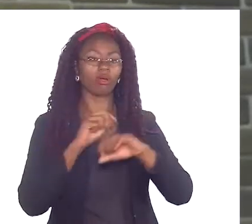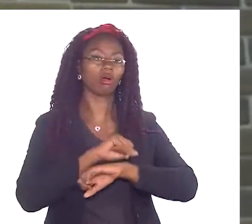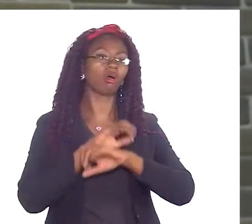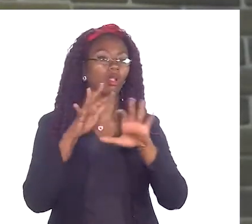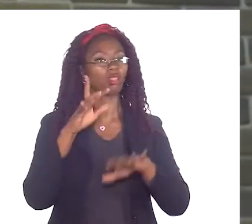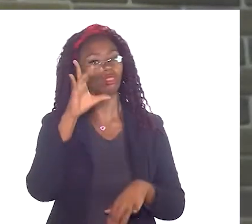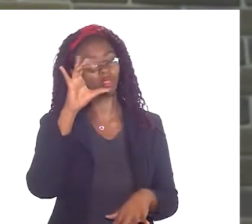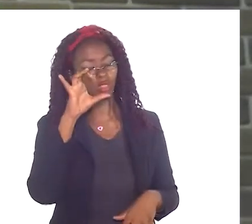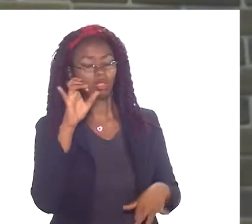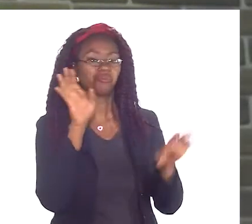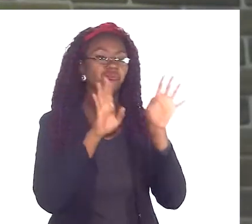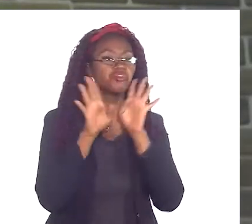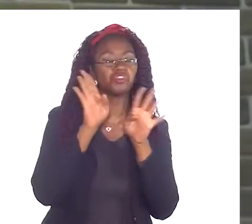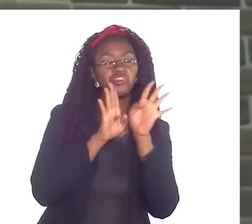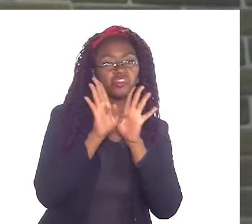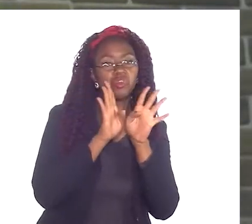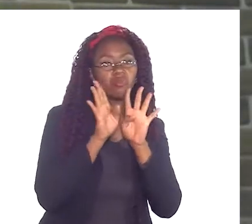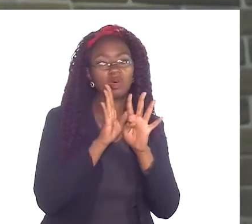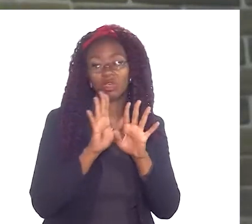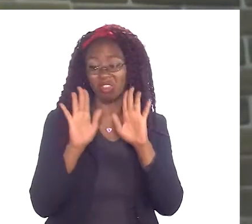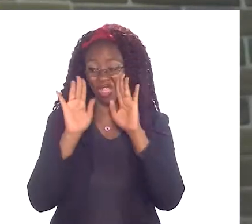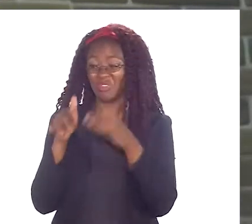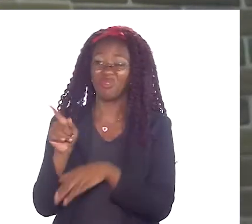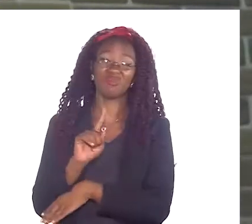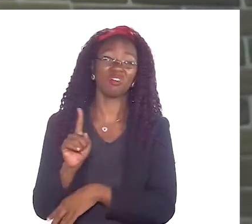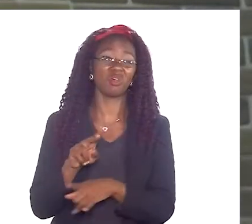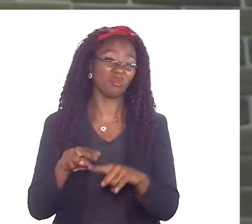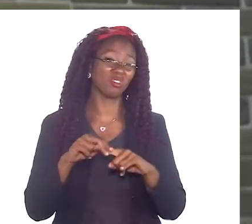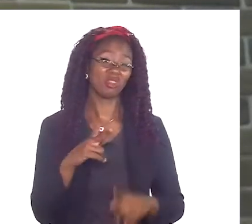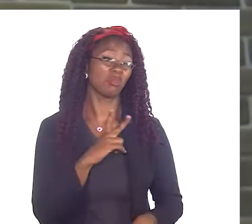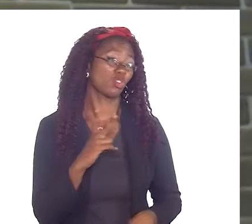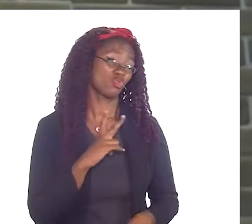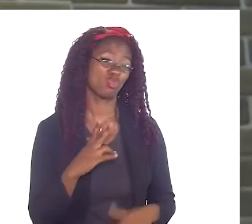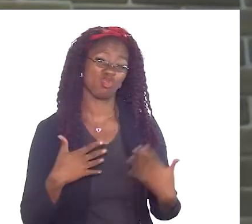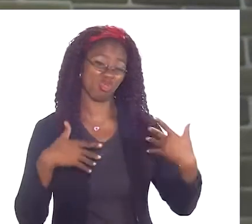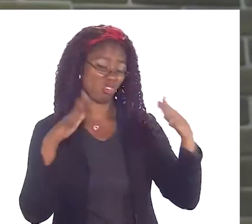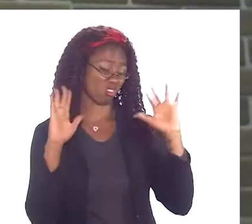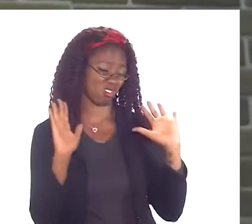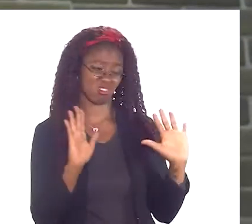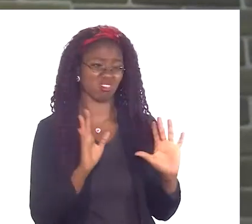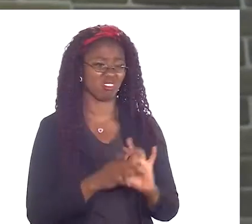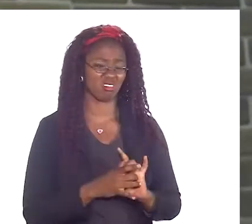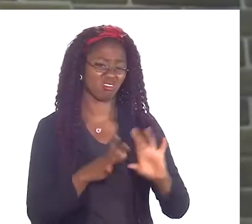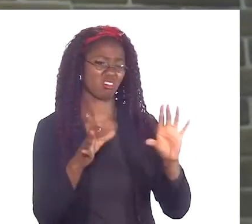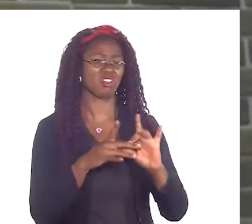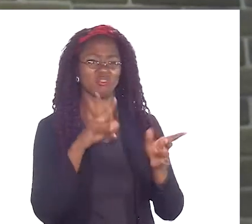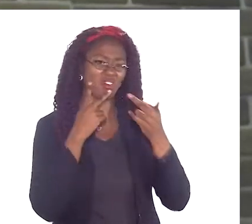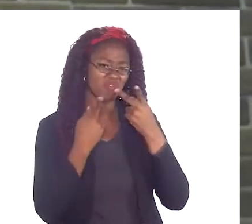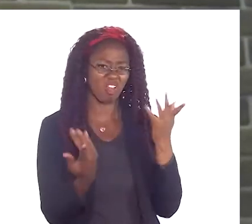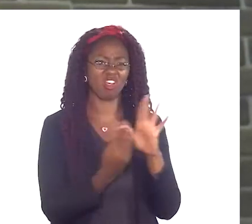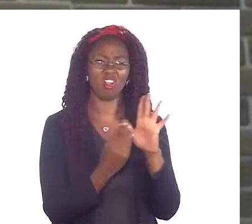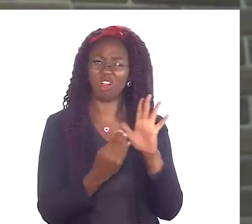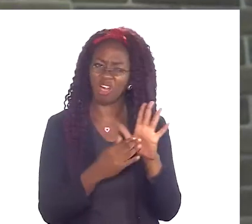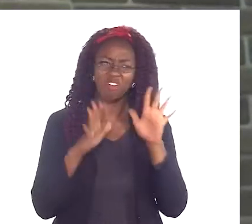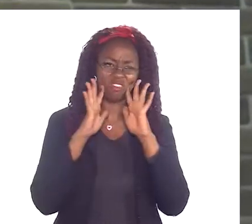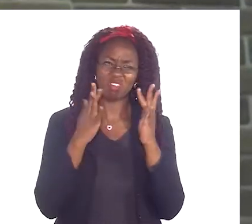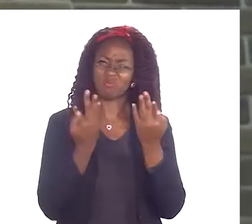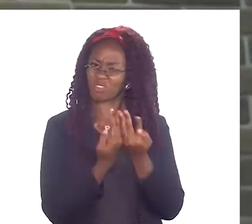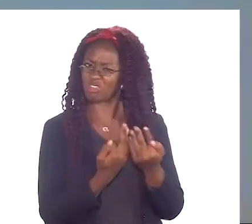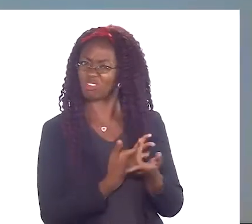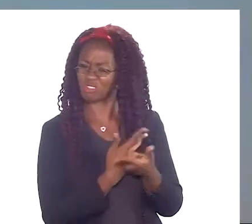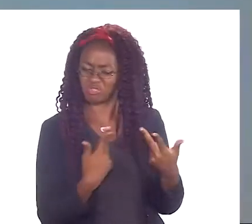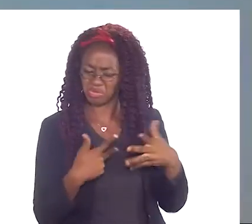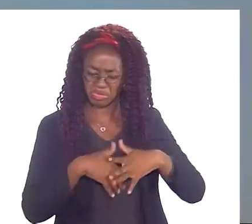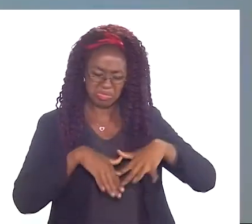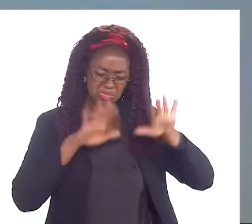que, claro, Instagram e Facebook, a gente acaba não focando muito, porque são redes pessoais, e aí a pessoa compartilha sobre família, mas